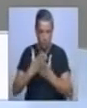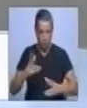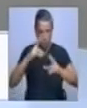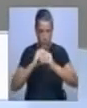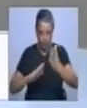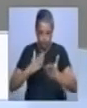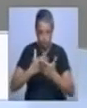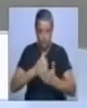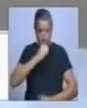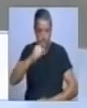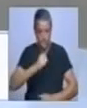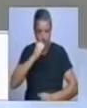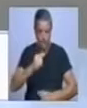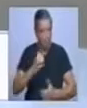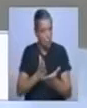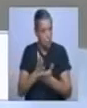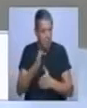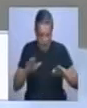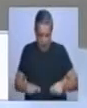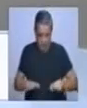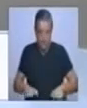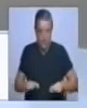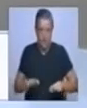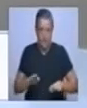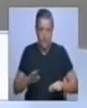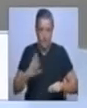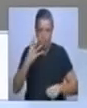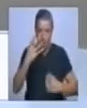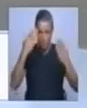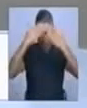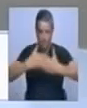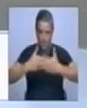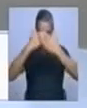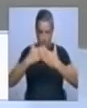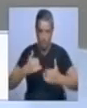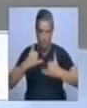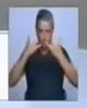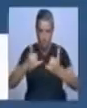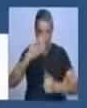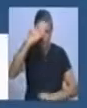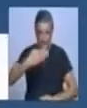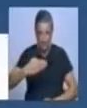proposta negocial, a paralisação vai continuar. Há mais 4 dias de greve marcados para a próxima semana.